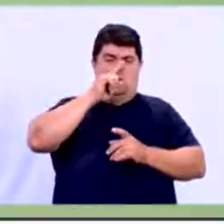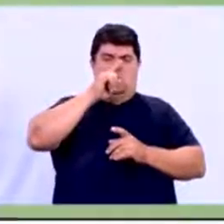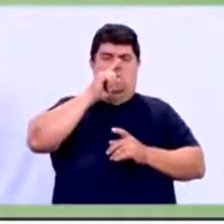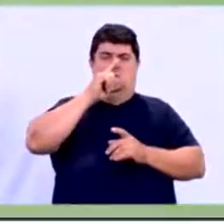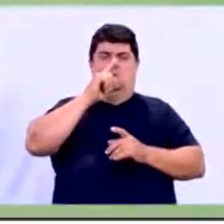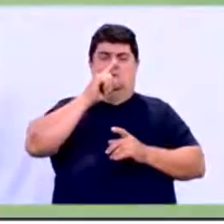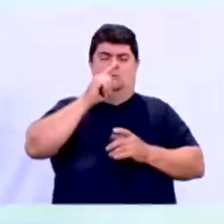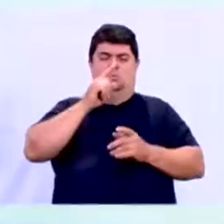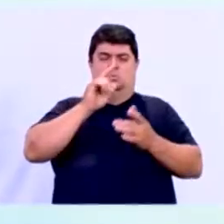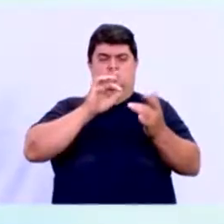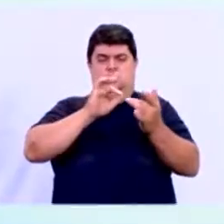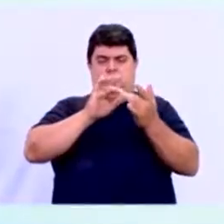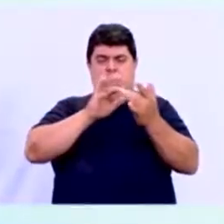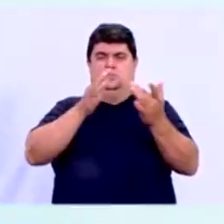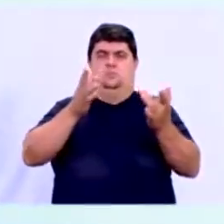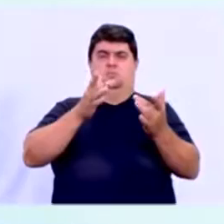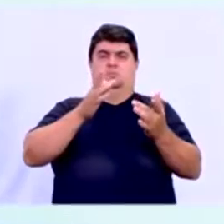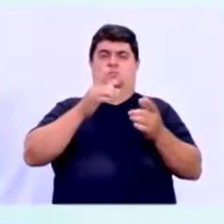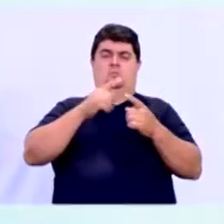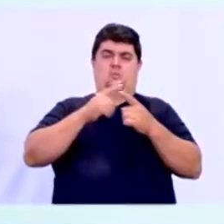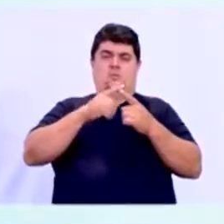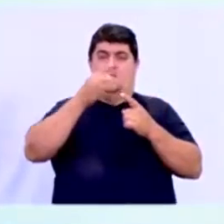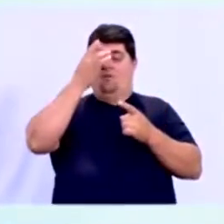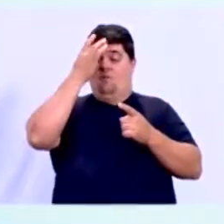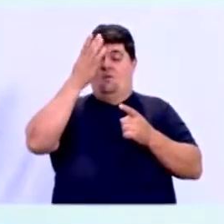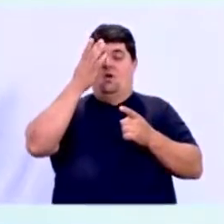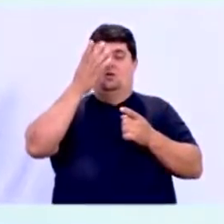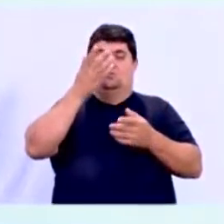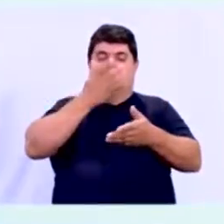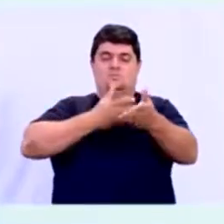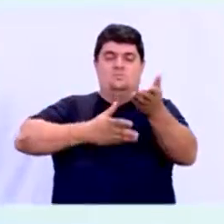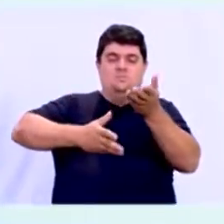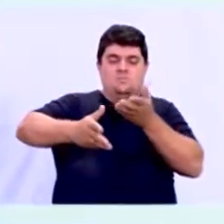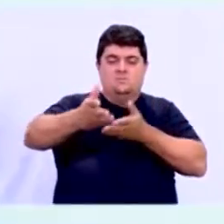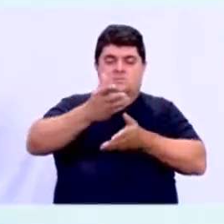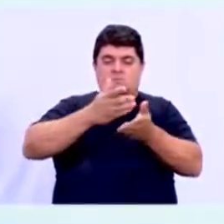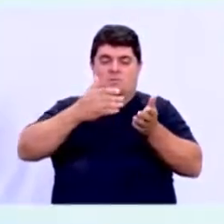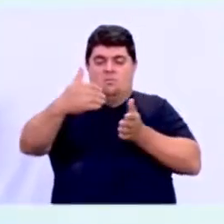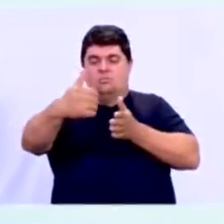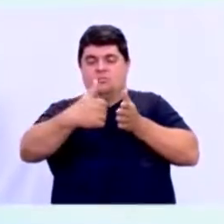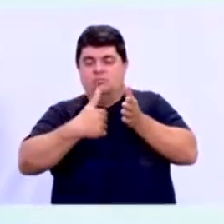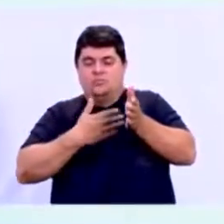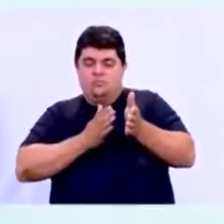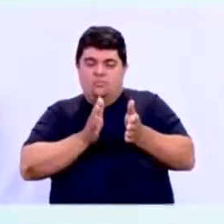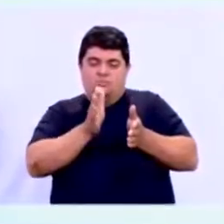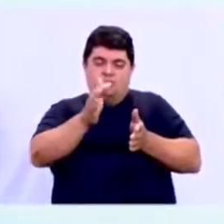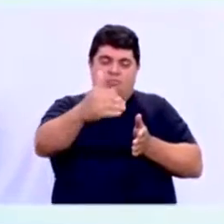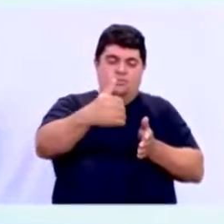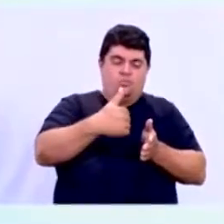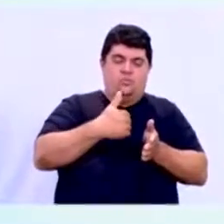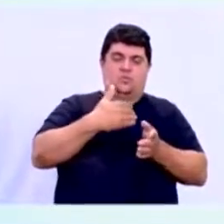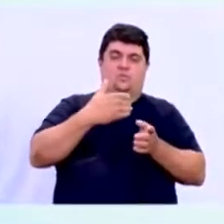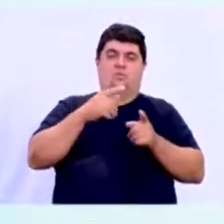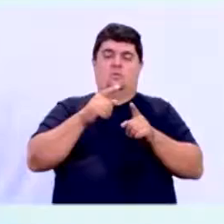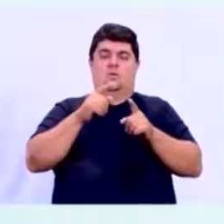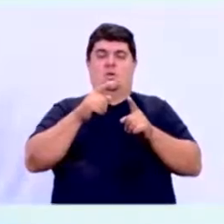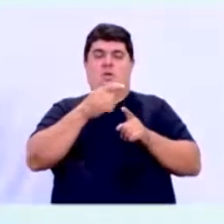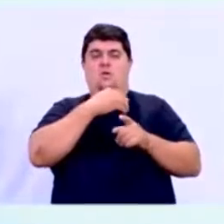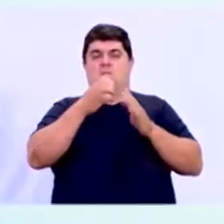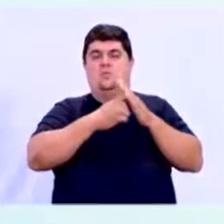Então, essa questão da facilidade do acesso às empresas ou à empresa pública, ela